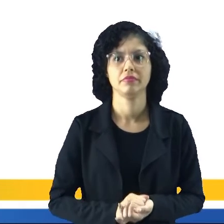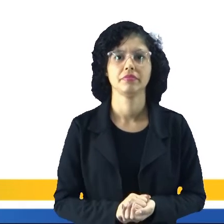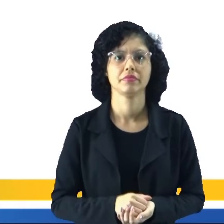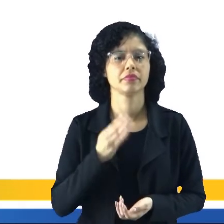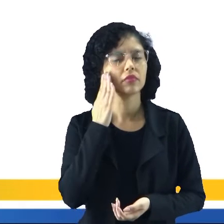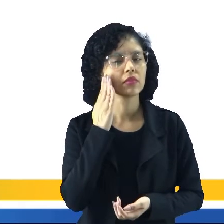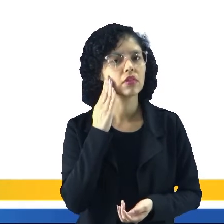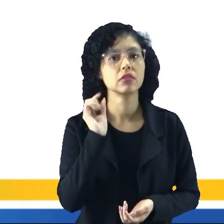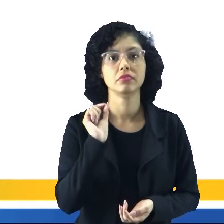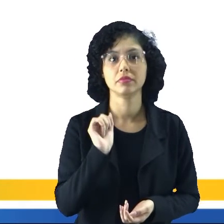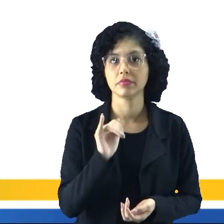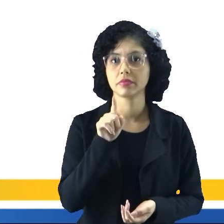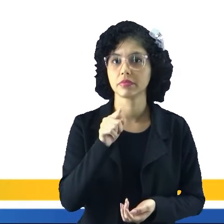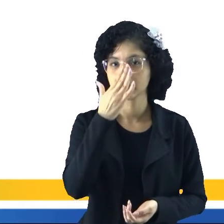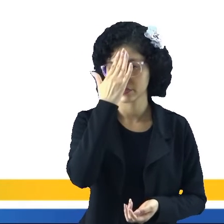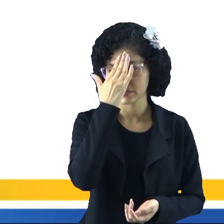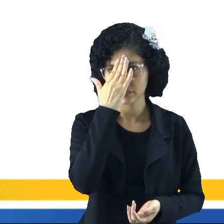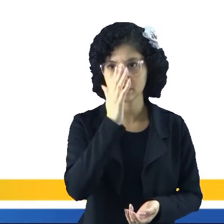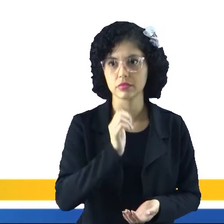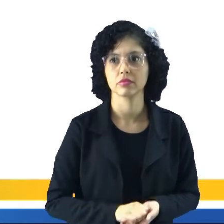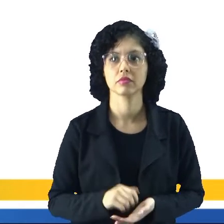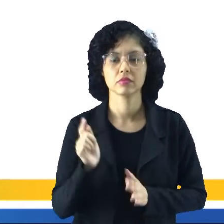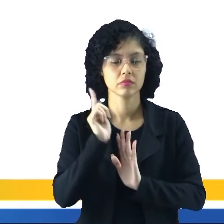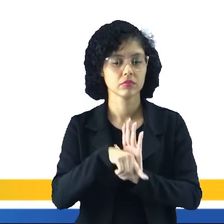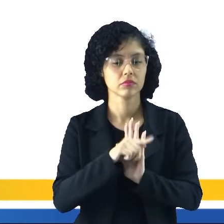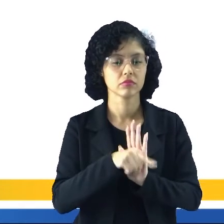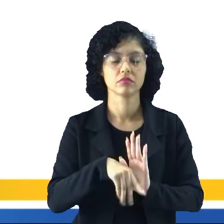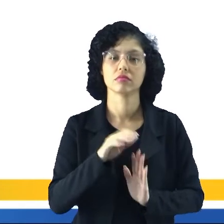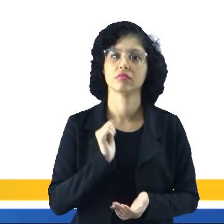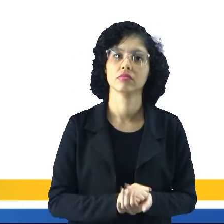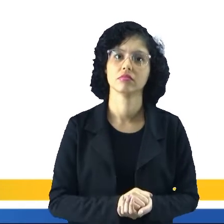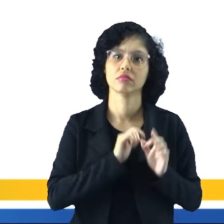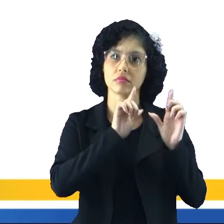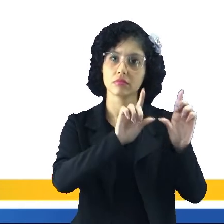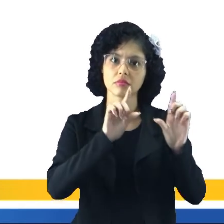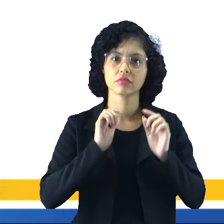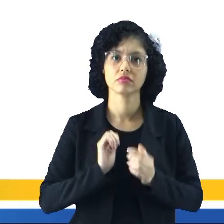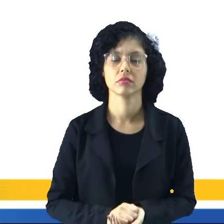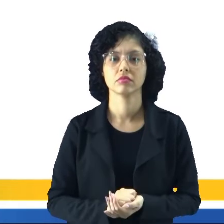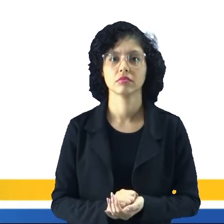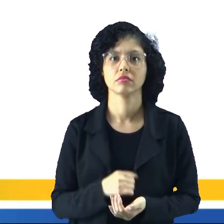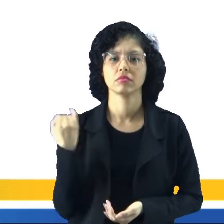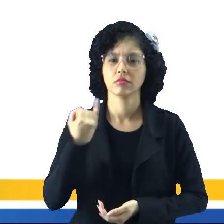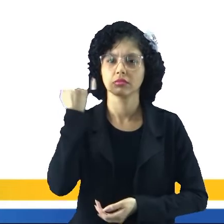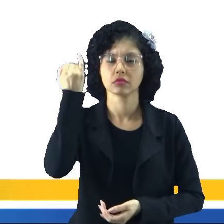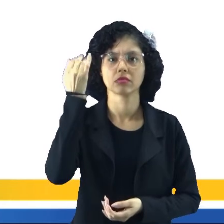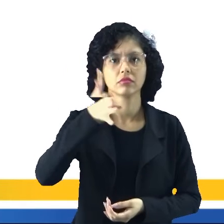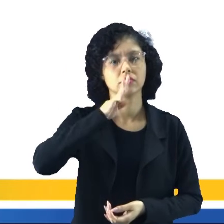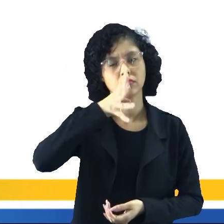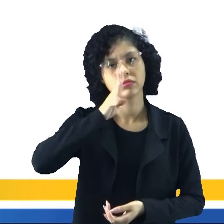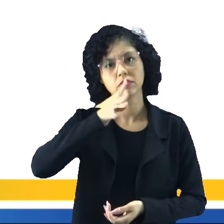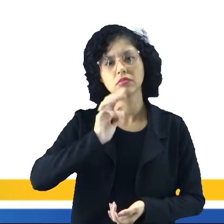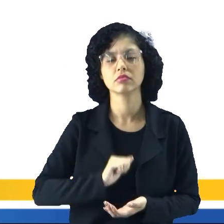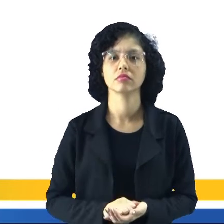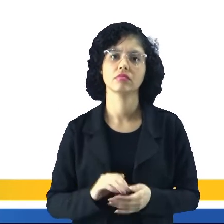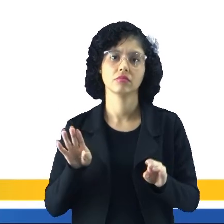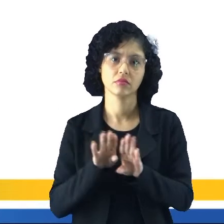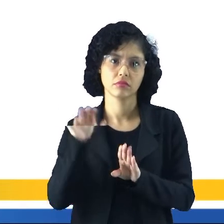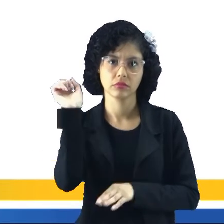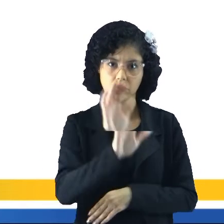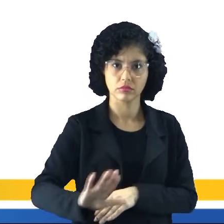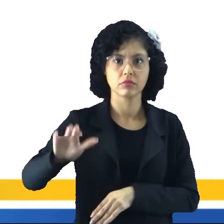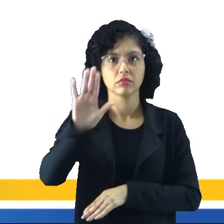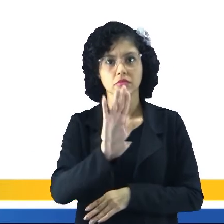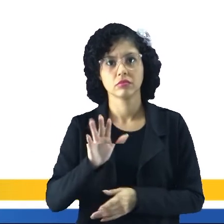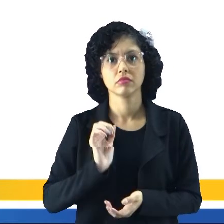quer entender se você compreende o gênero charge e principalmente efeito de humor e crítica, que é geralmente as